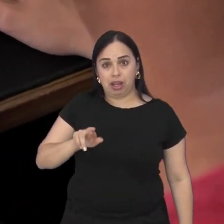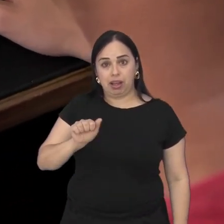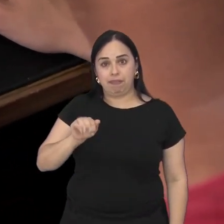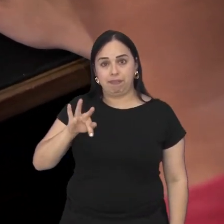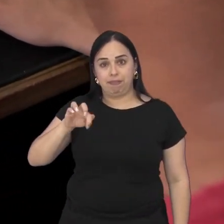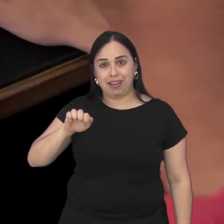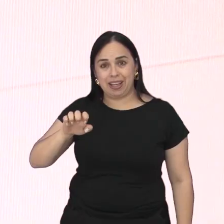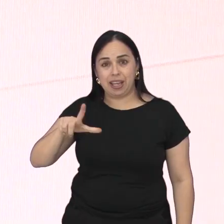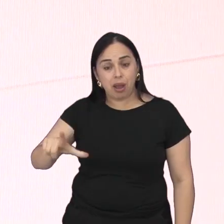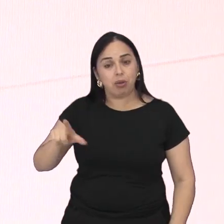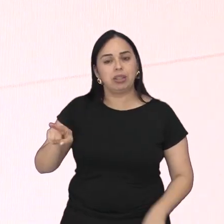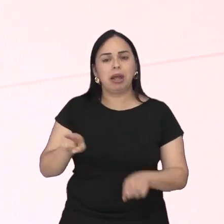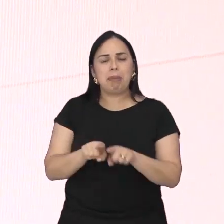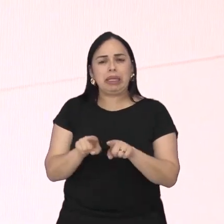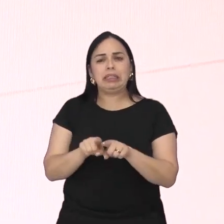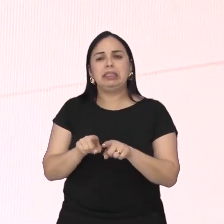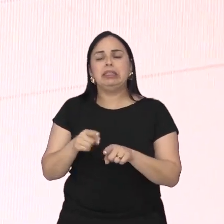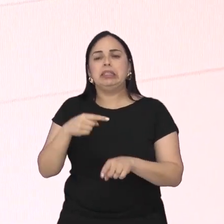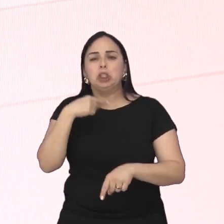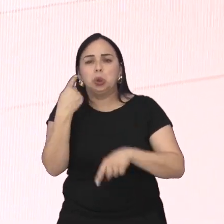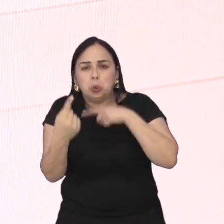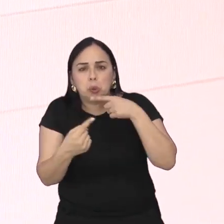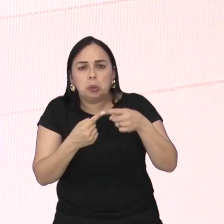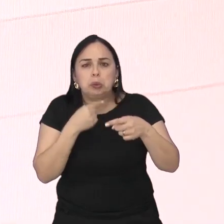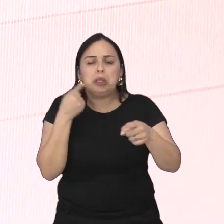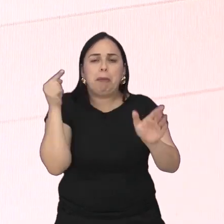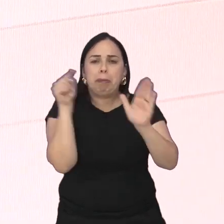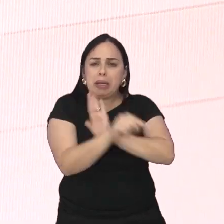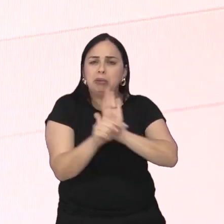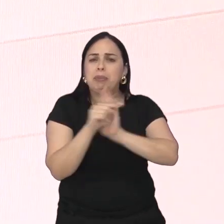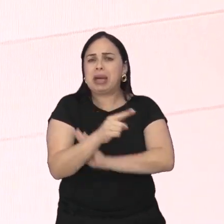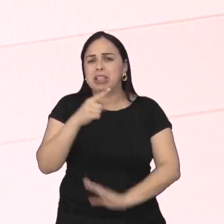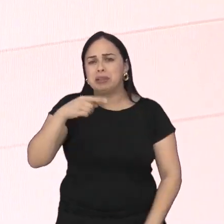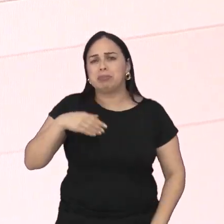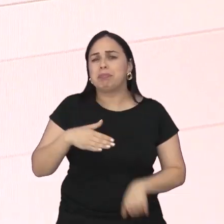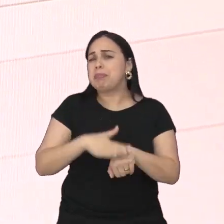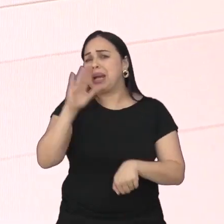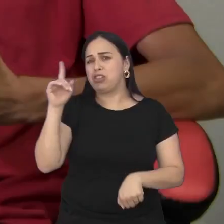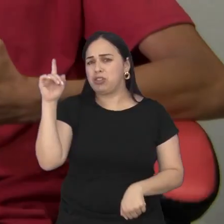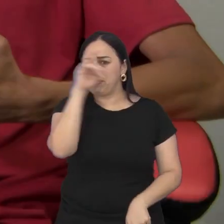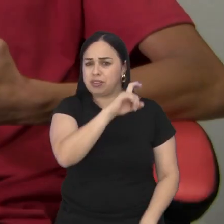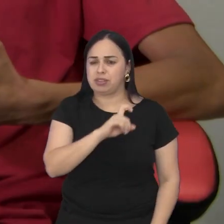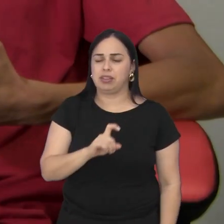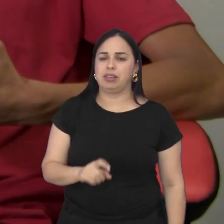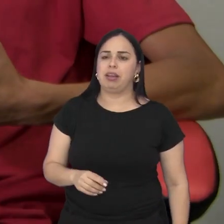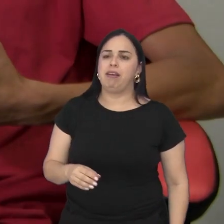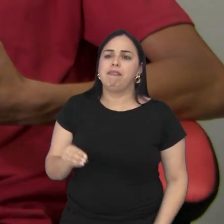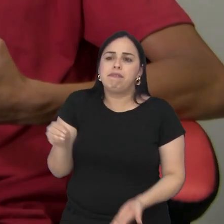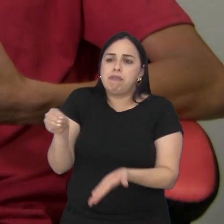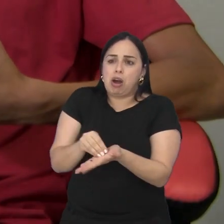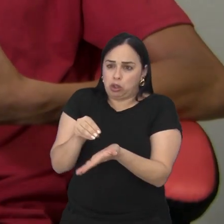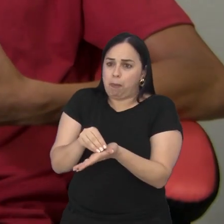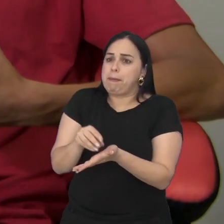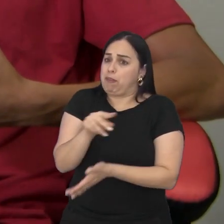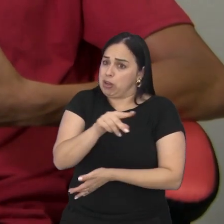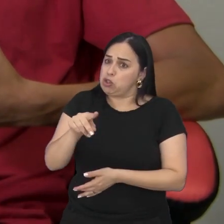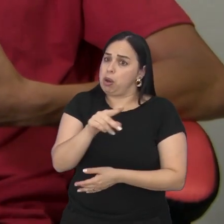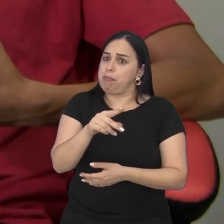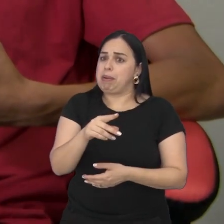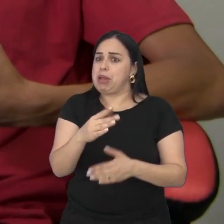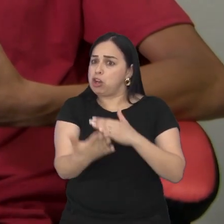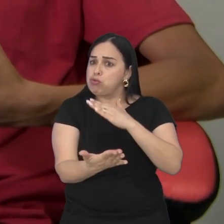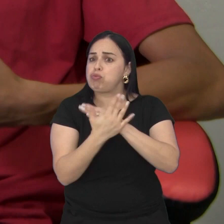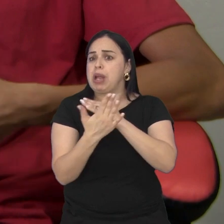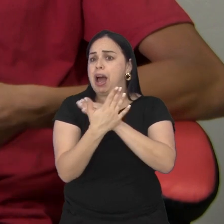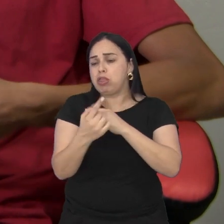sentida pelo Rafael, principalmente quando quer esclarecer dúvidas com os professores. Sinto muita falta do professor mesmo, para